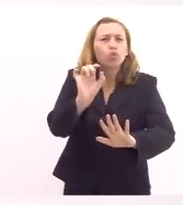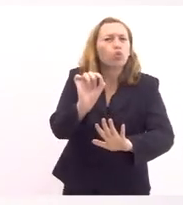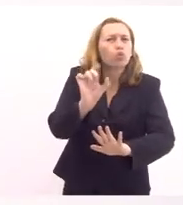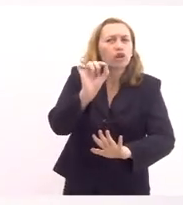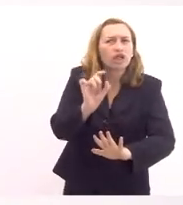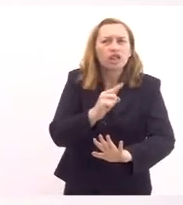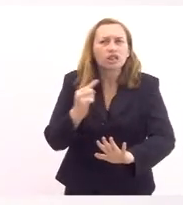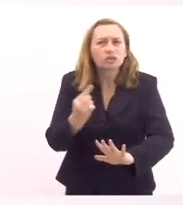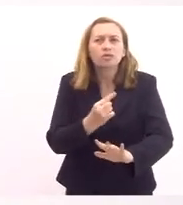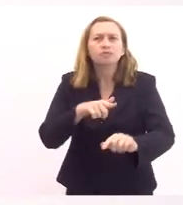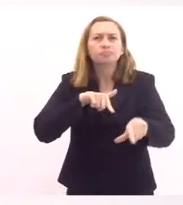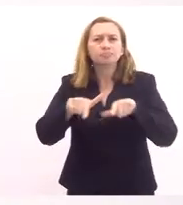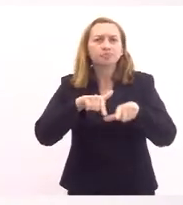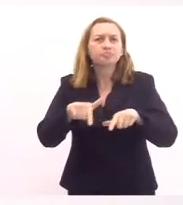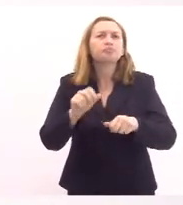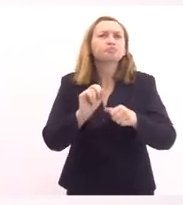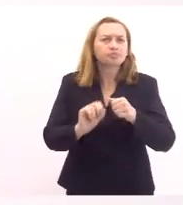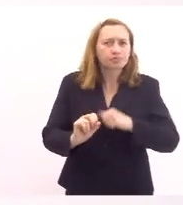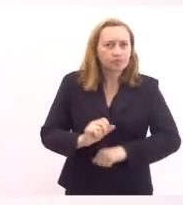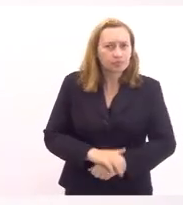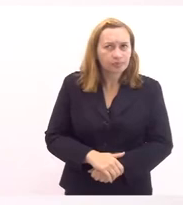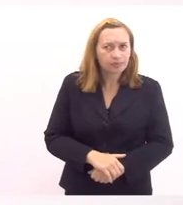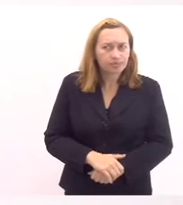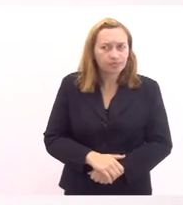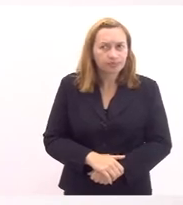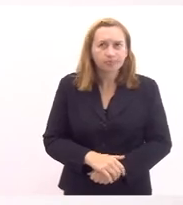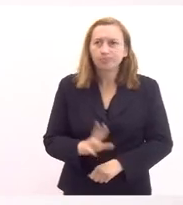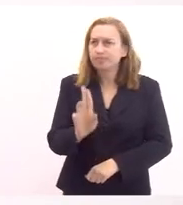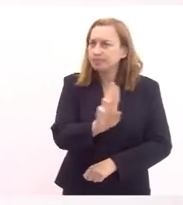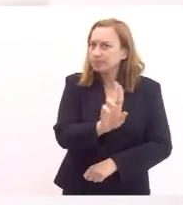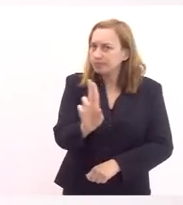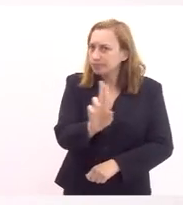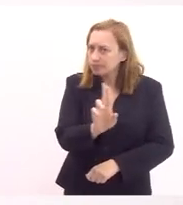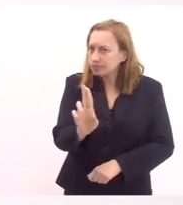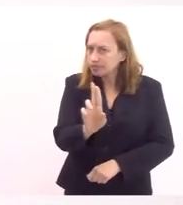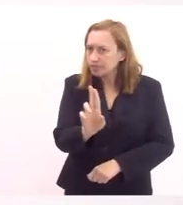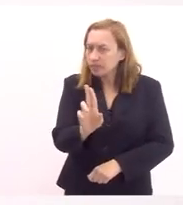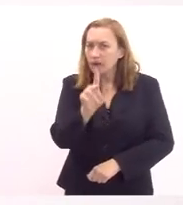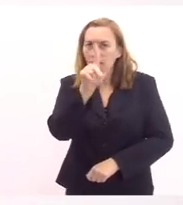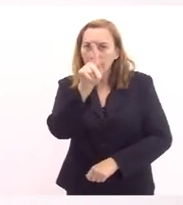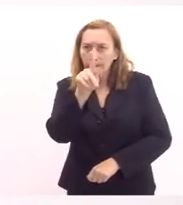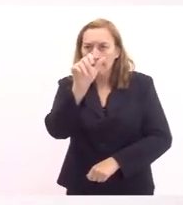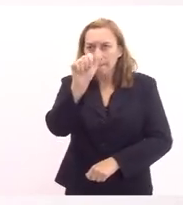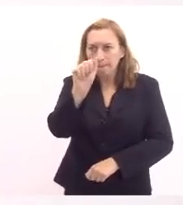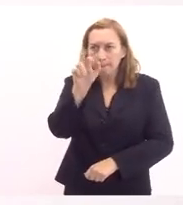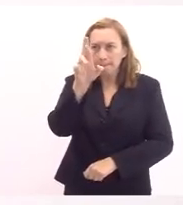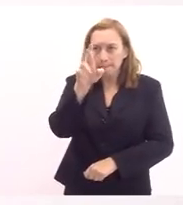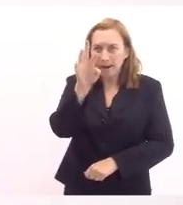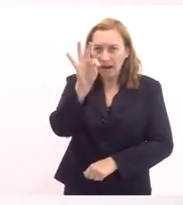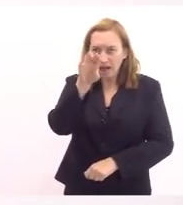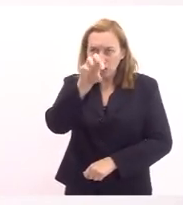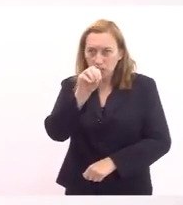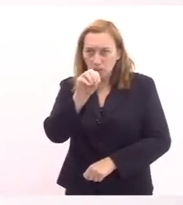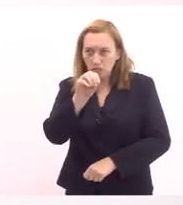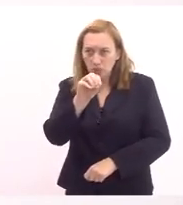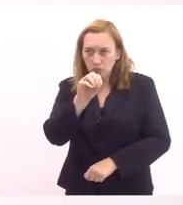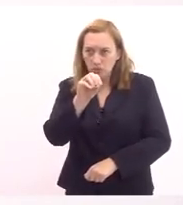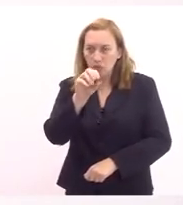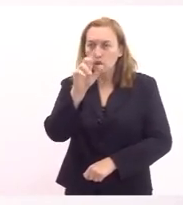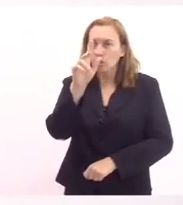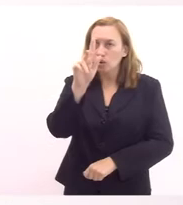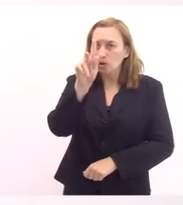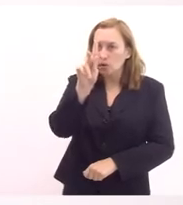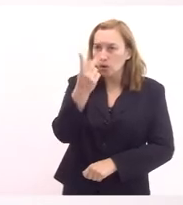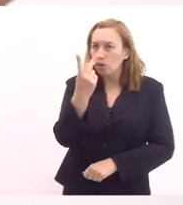que que a gente precisa fazer para que esse nome parto humanizado Deixe de ser essa entidade